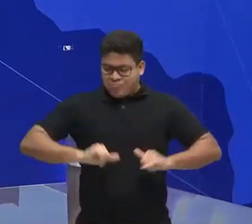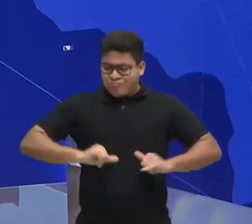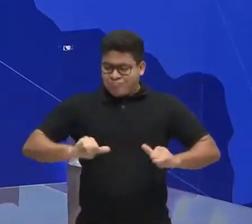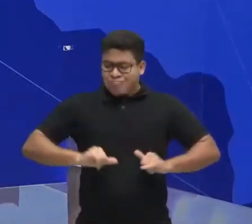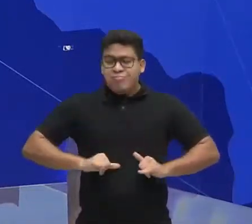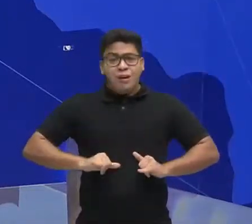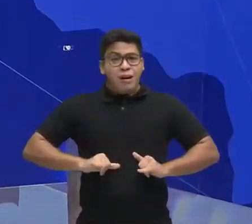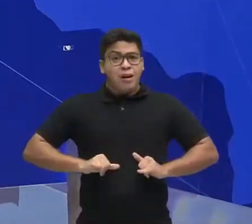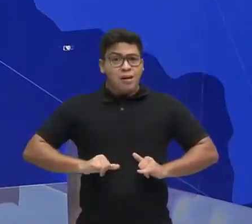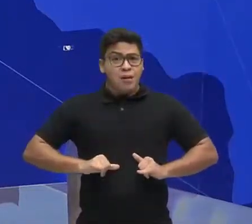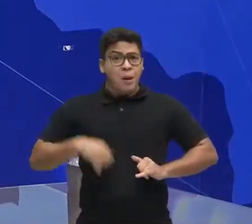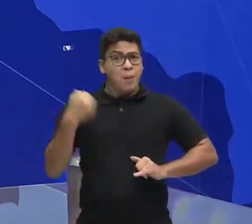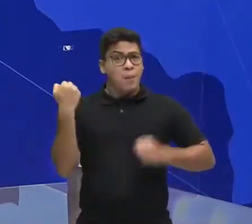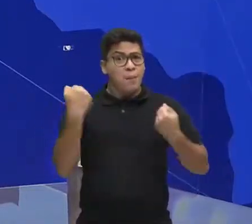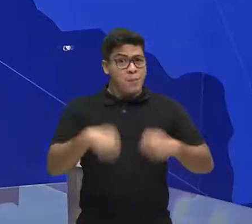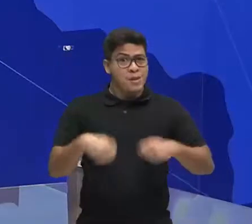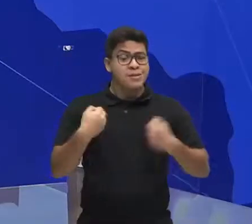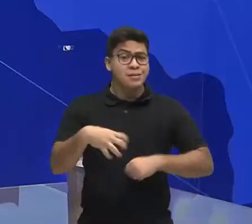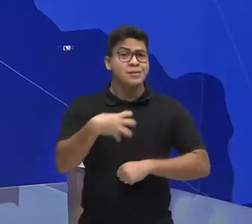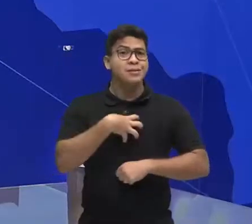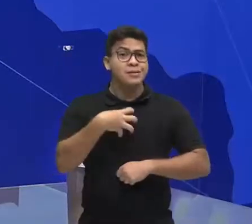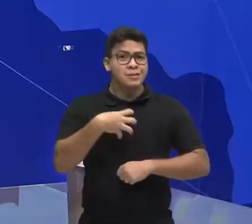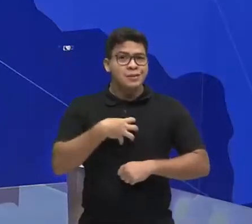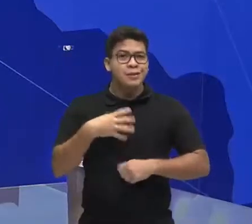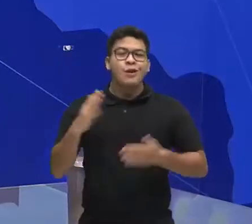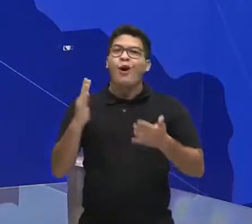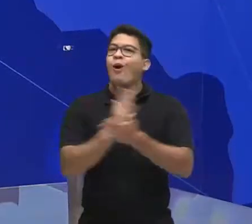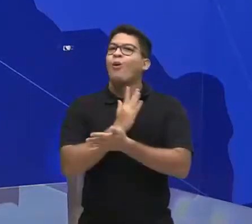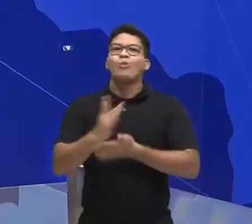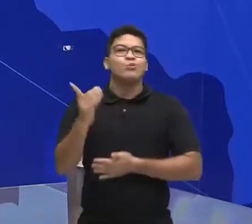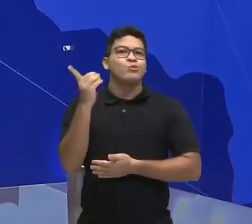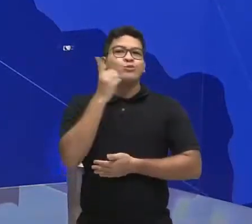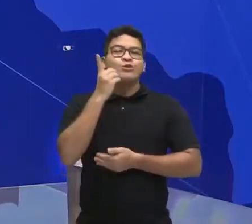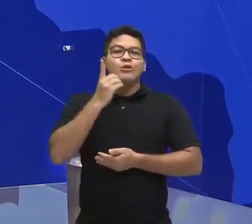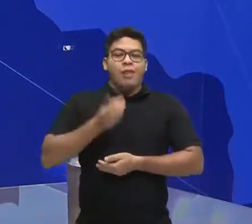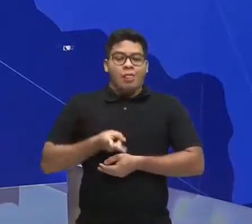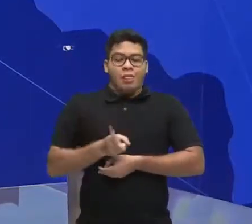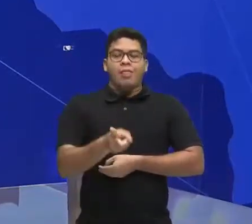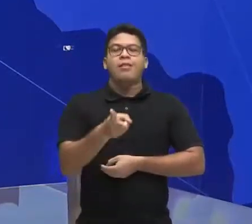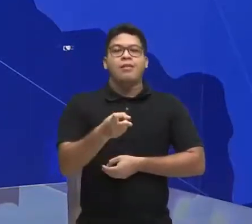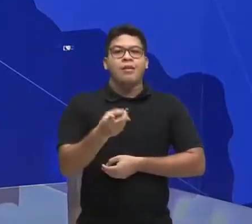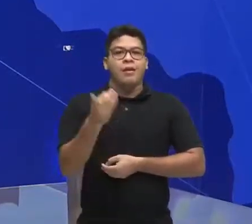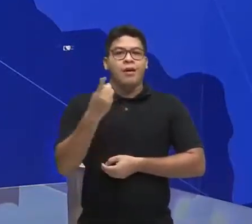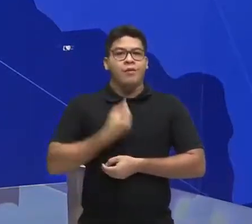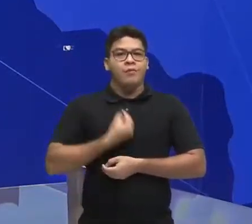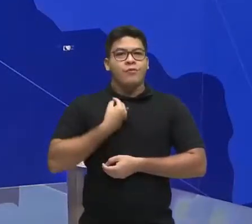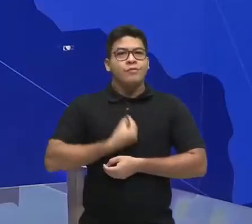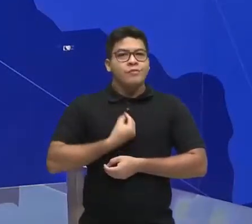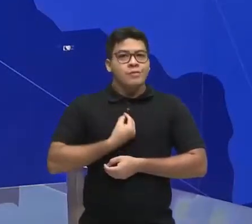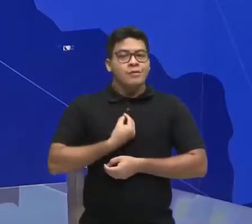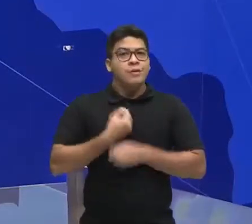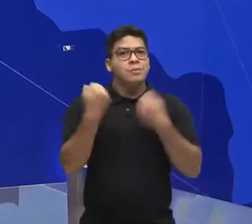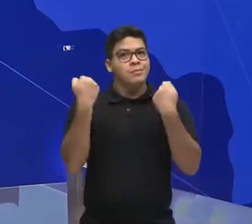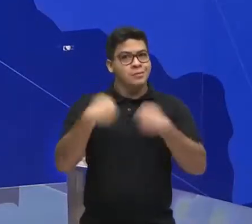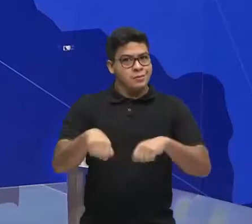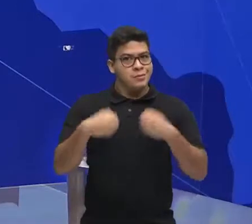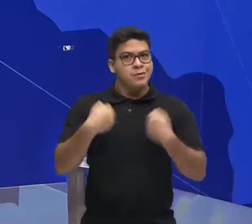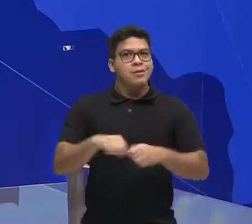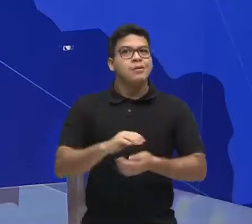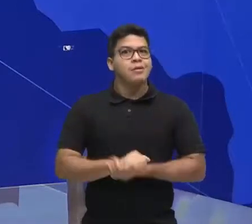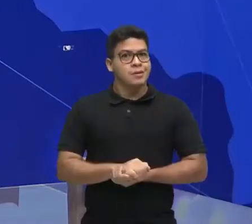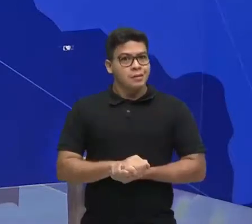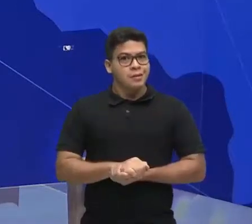imaginar. Será que a gente teria gratidão diante dos momentos de felicidade que a gente experimenta? Será que a gente entenderia esses momentos